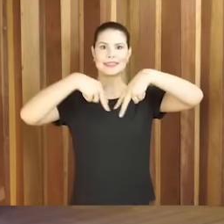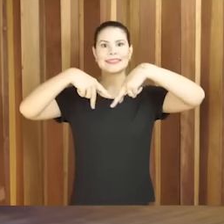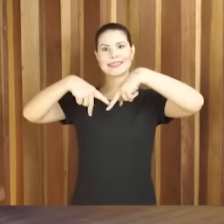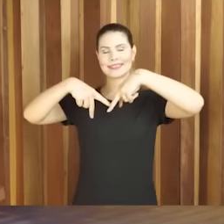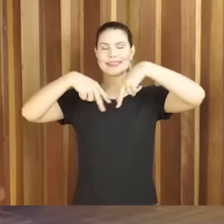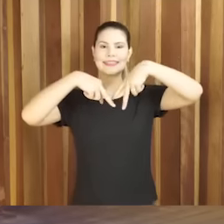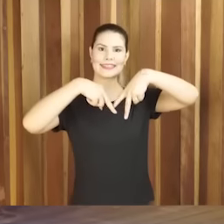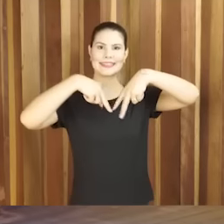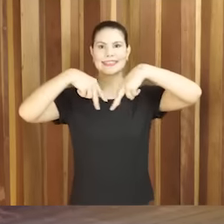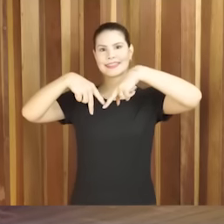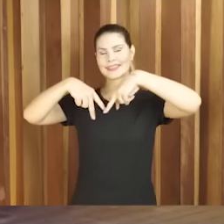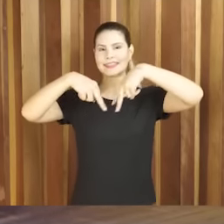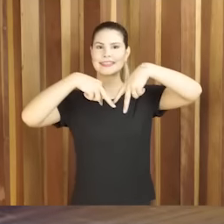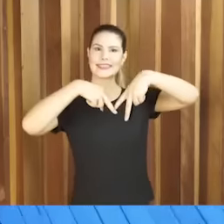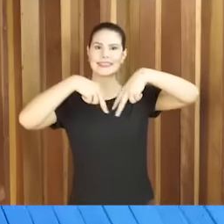teu pezinho.